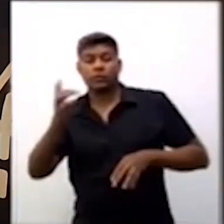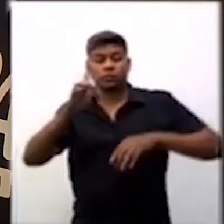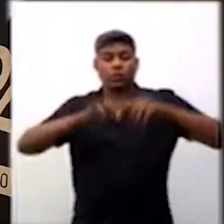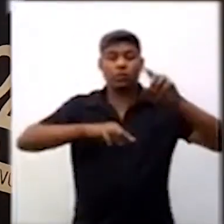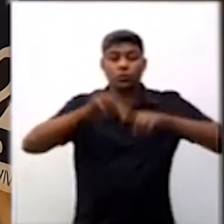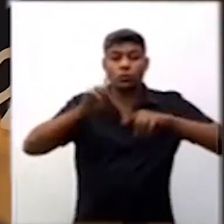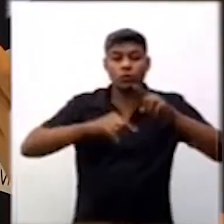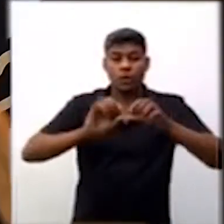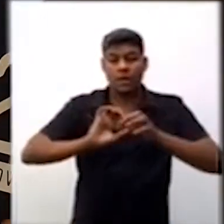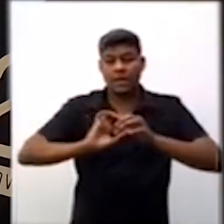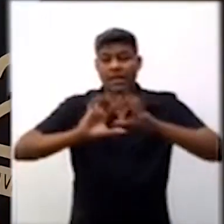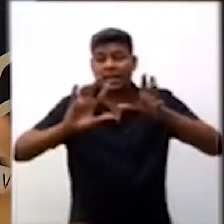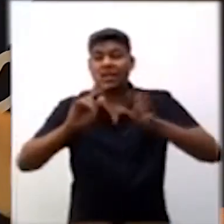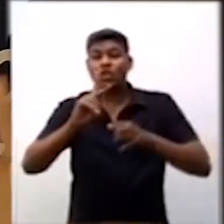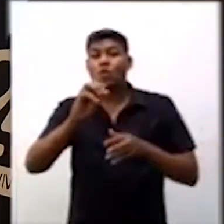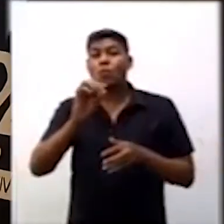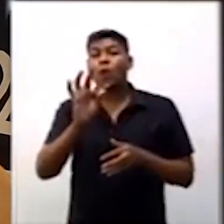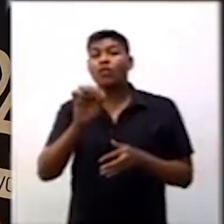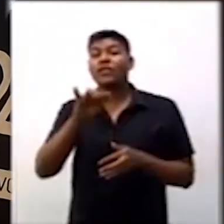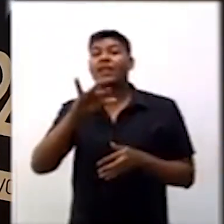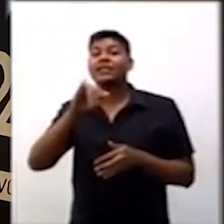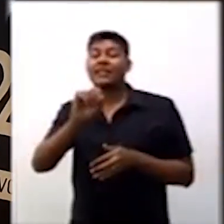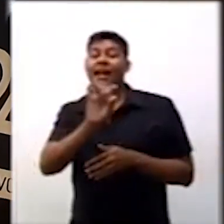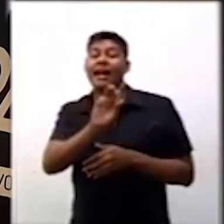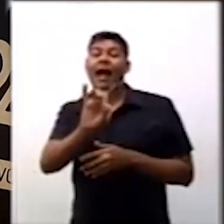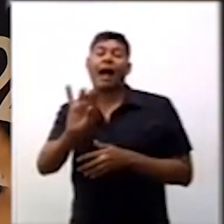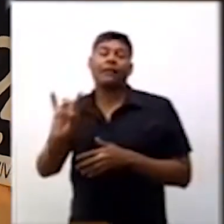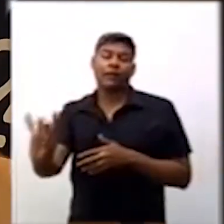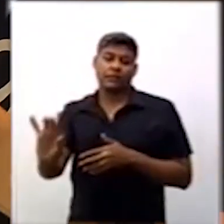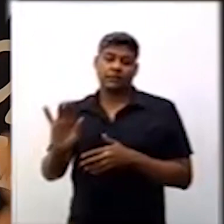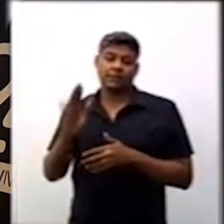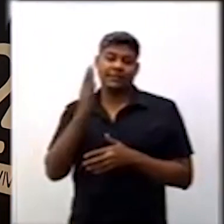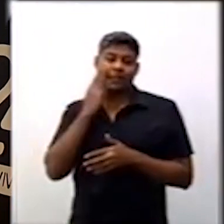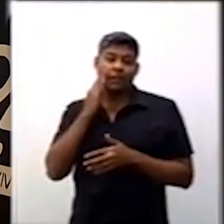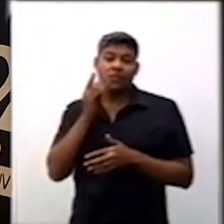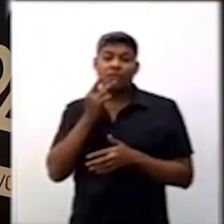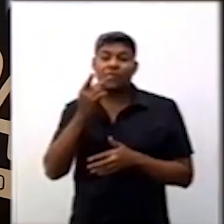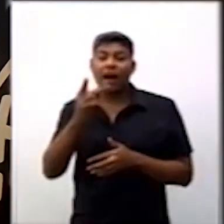ligados, isso tem a ver com a potência de cada aparelho. E quando a gente fala